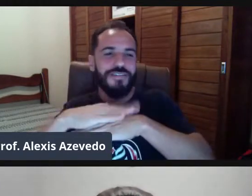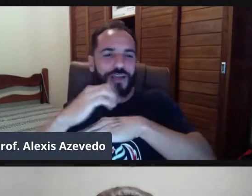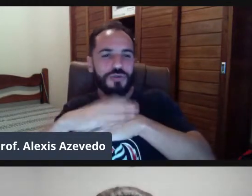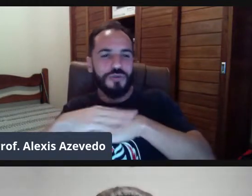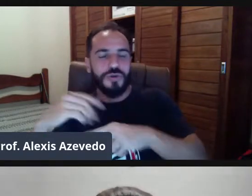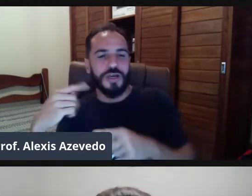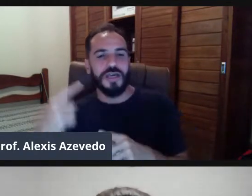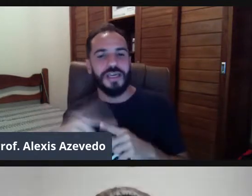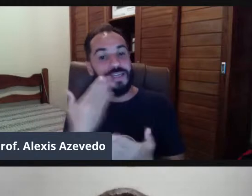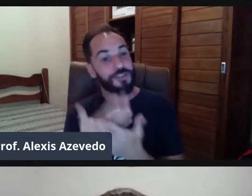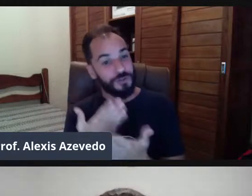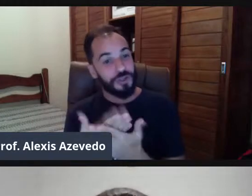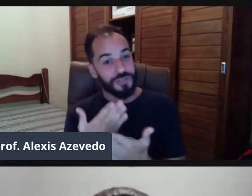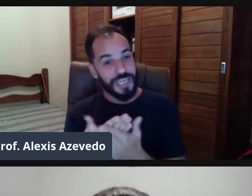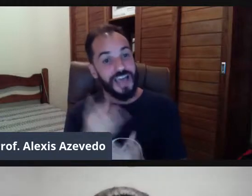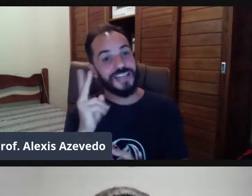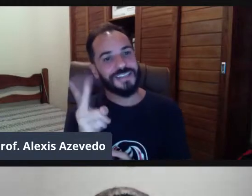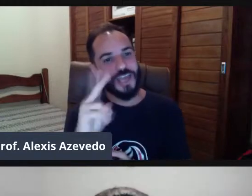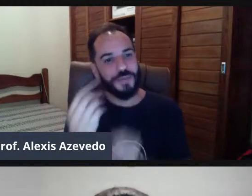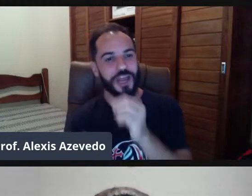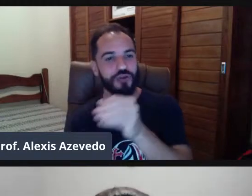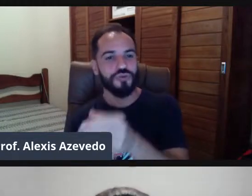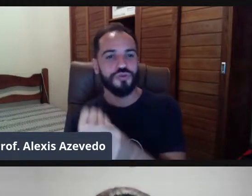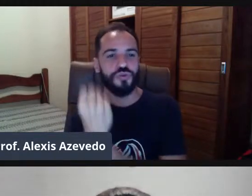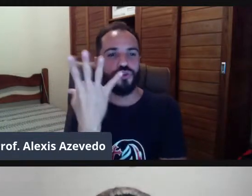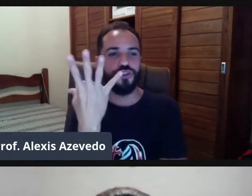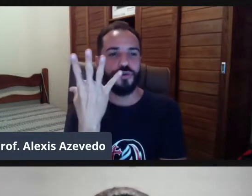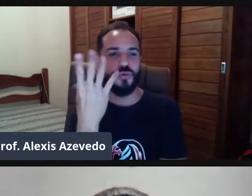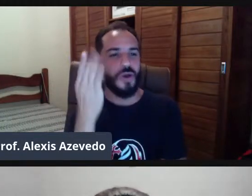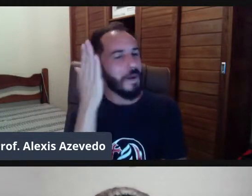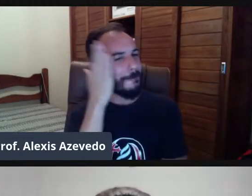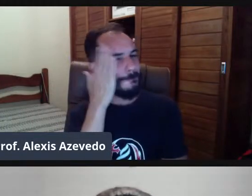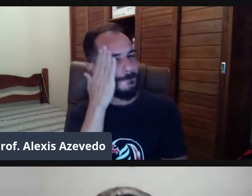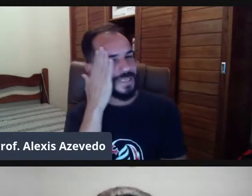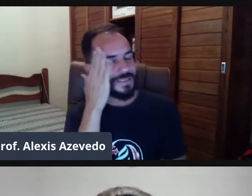criada baseada nisso, ela foi criada pensando